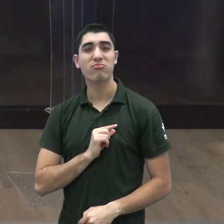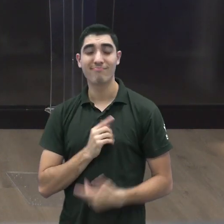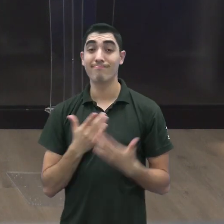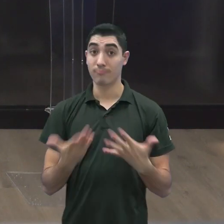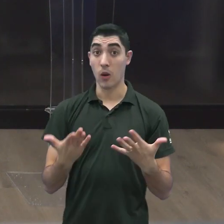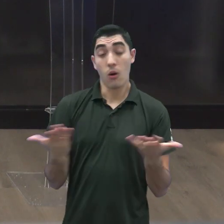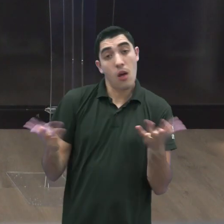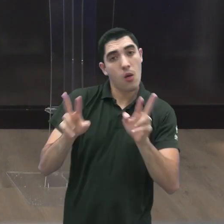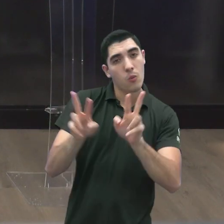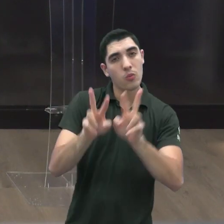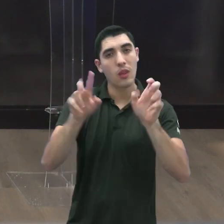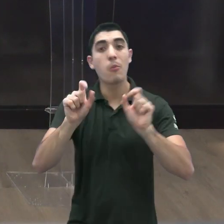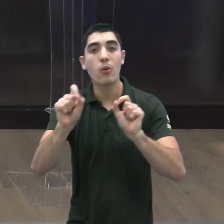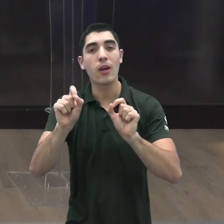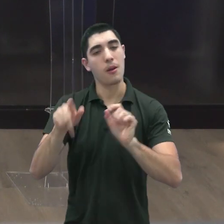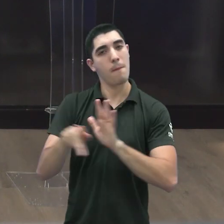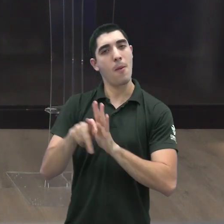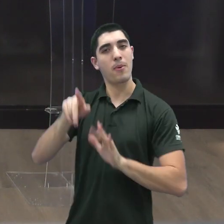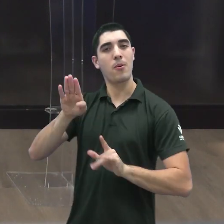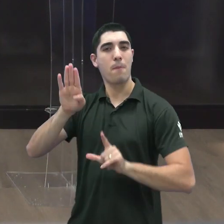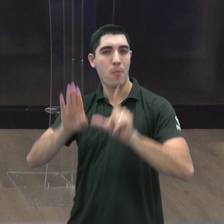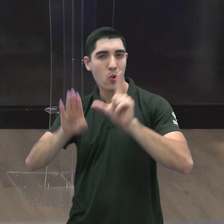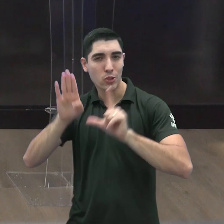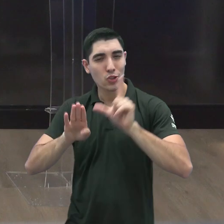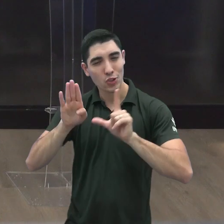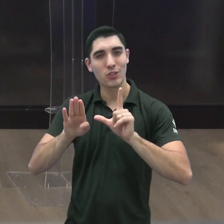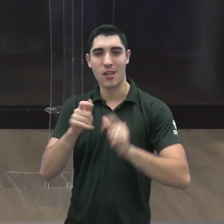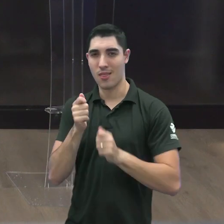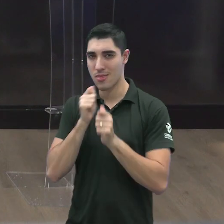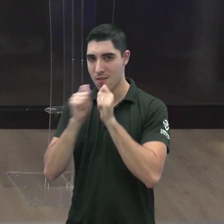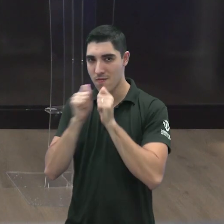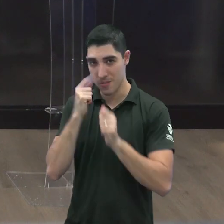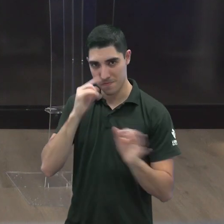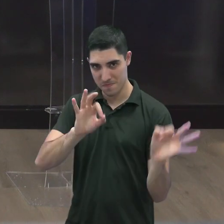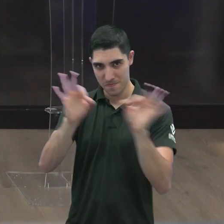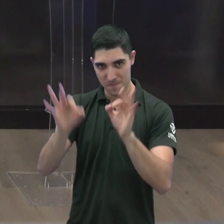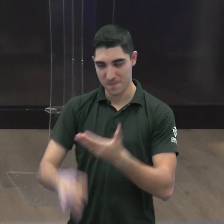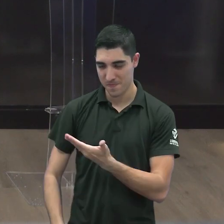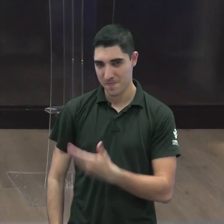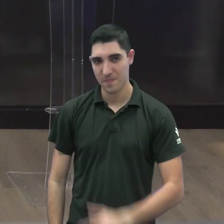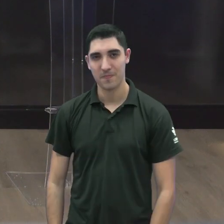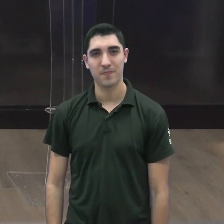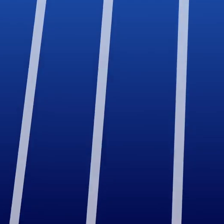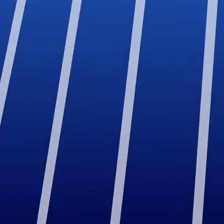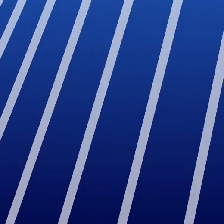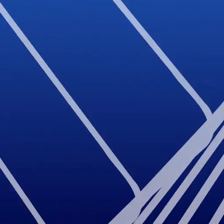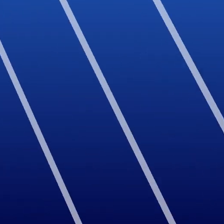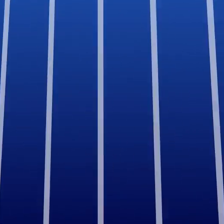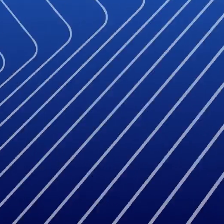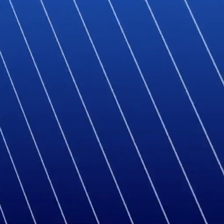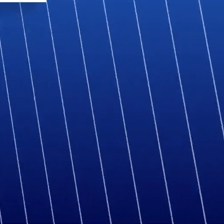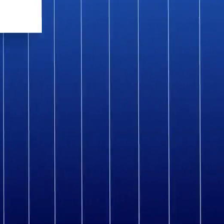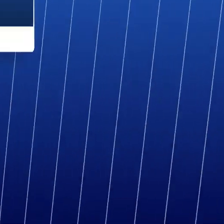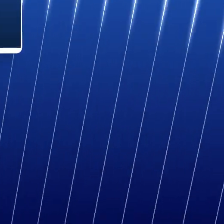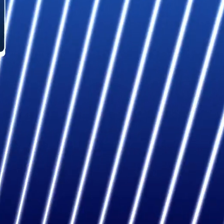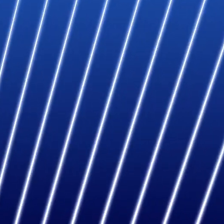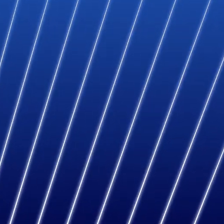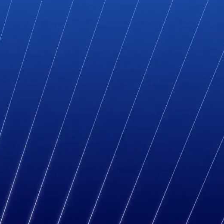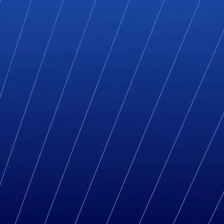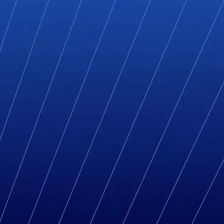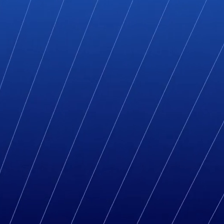remuneração baixa. E esse foi o assunto que a gente debateu no nosso quadro Boletim Entrevista.